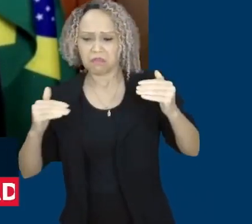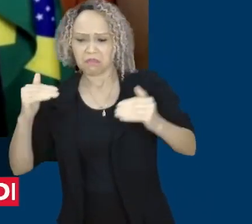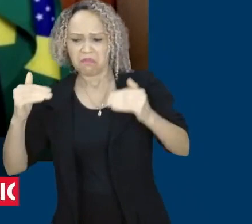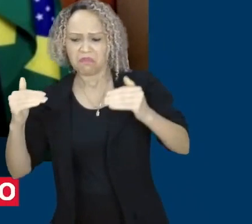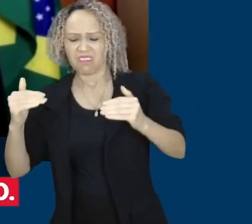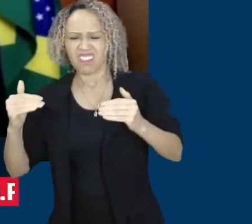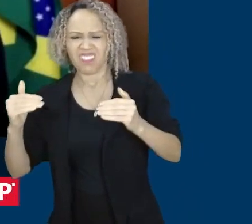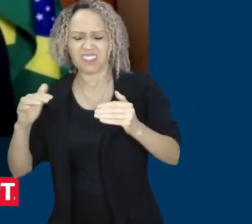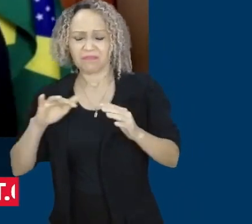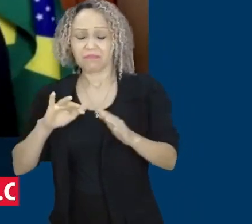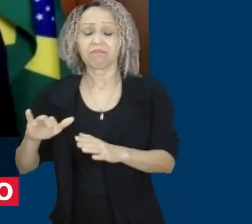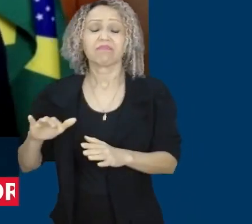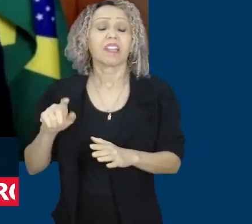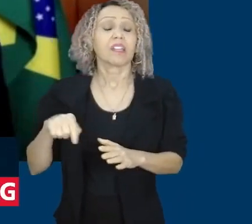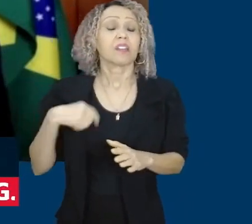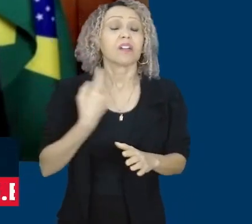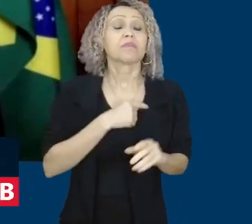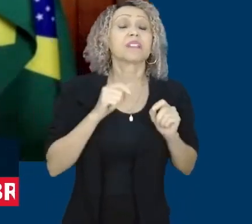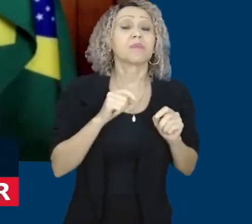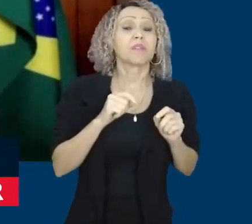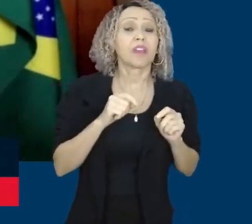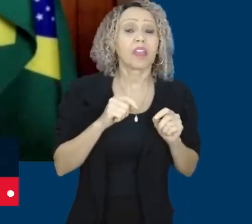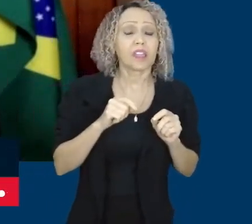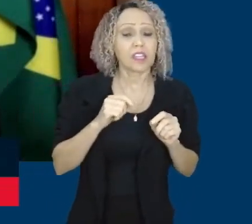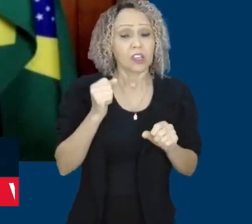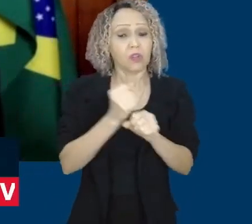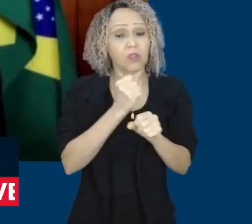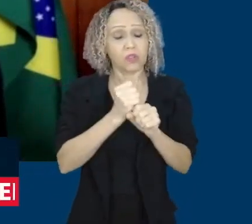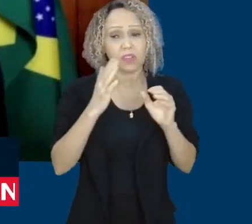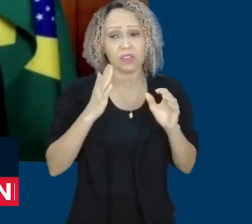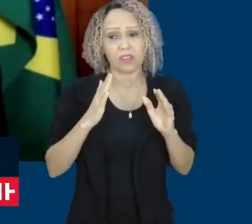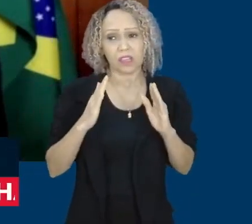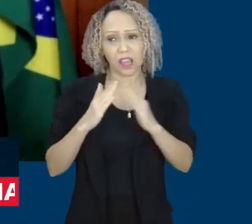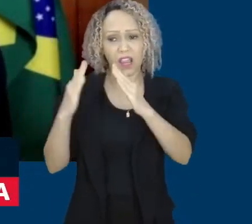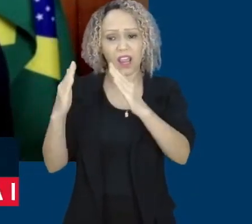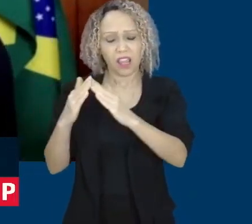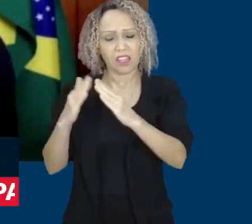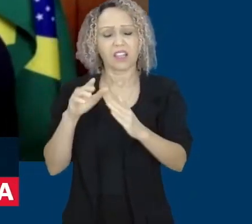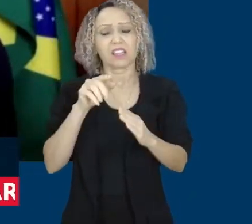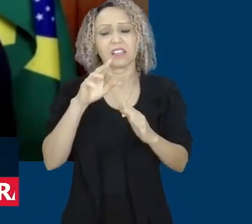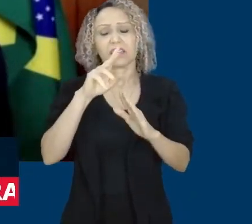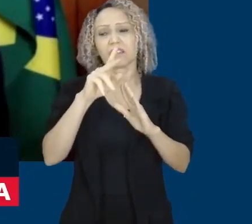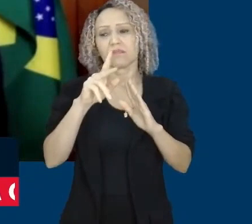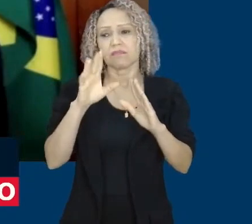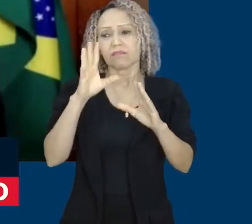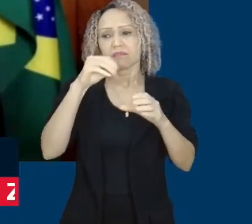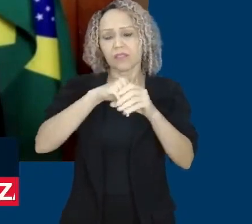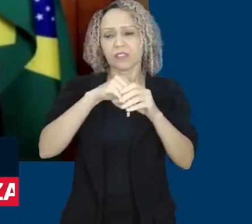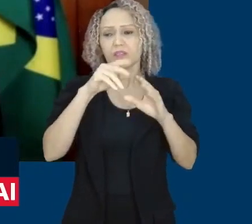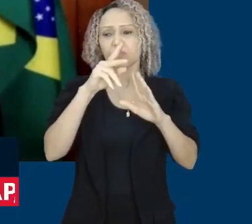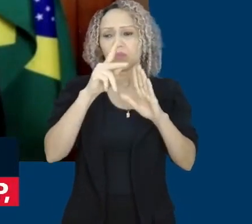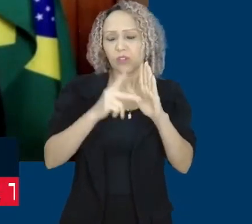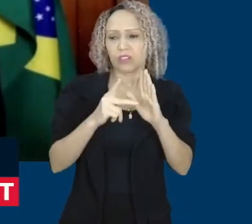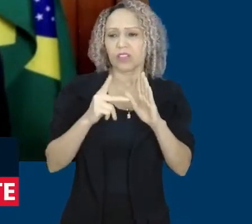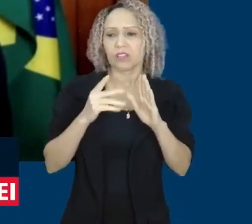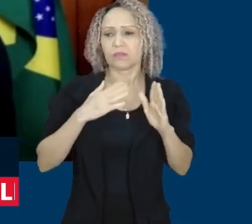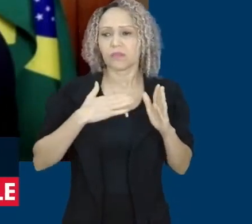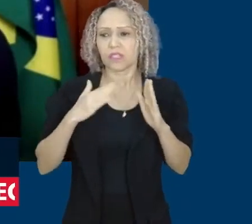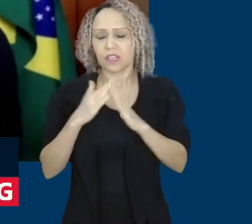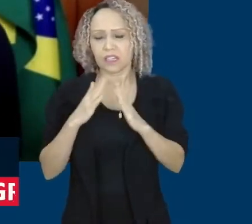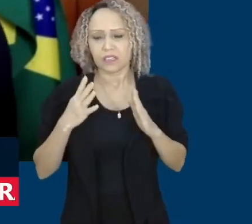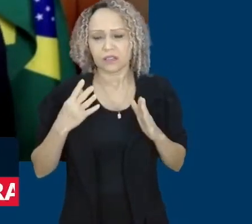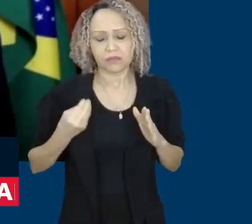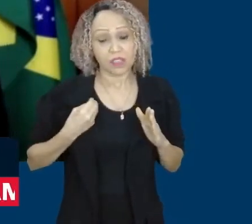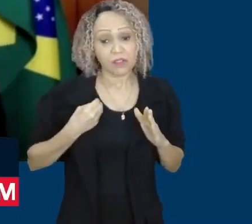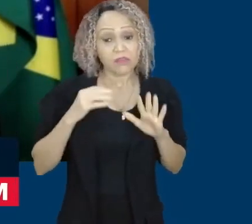Vida, ou seja, garantir um porto seguro para as famílias, o dinheiro que tem não compra nem a tinta para pintar a casa de verde e amarelo, menos